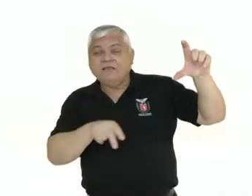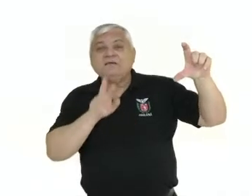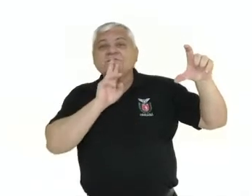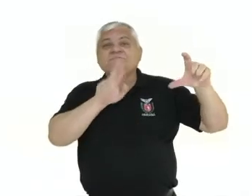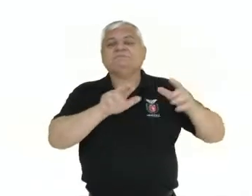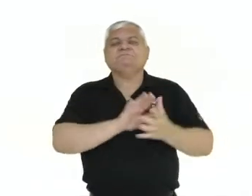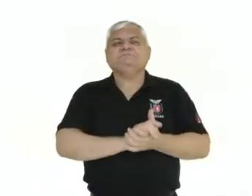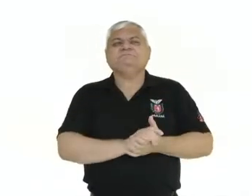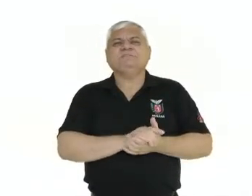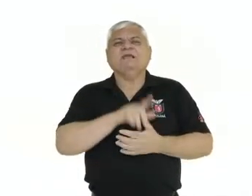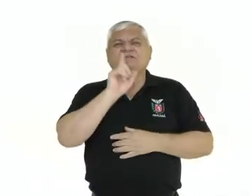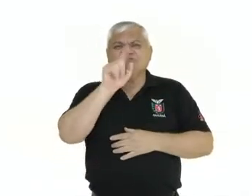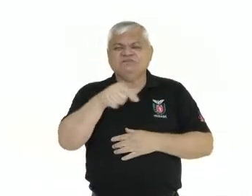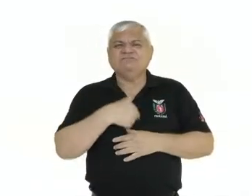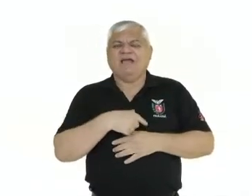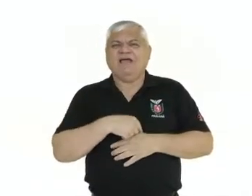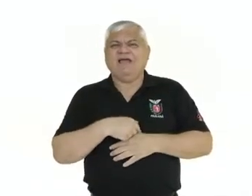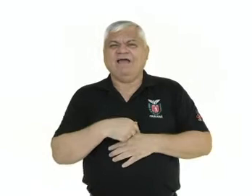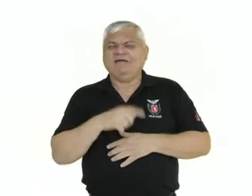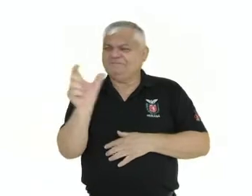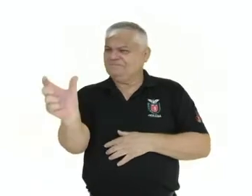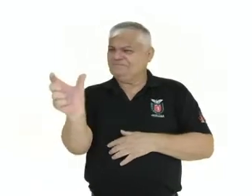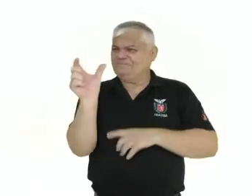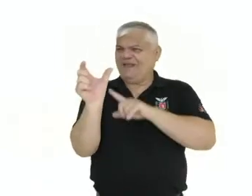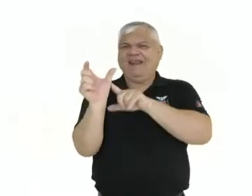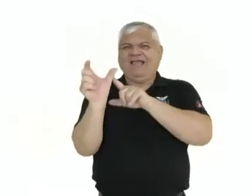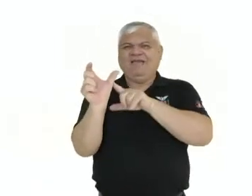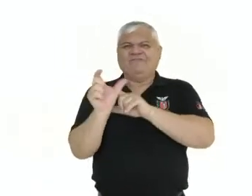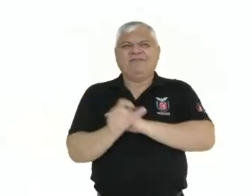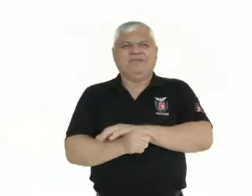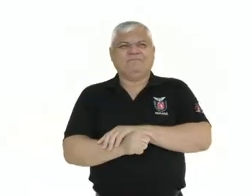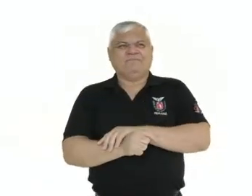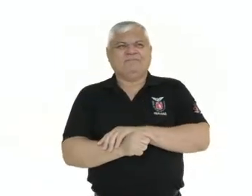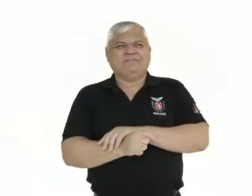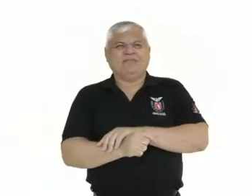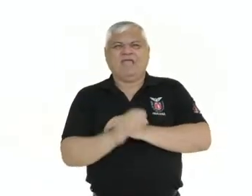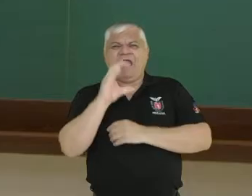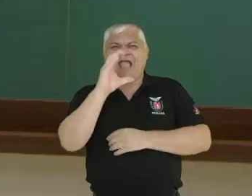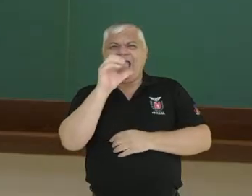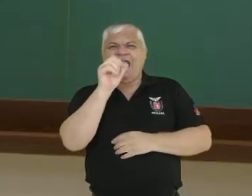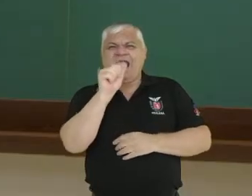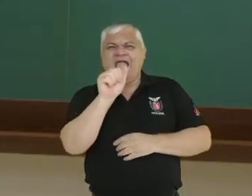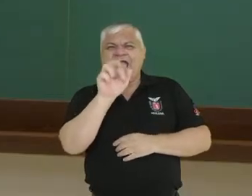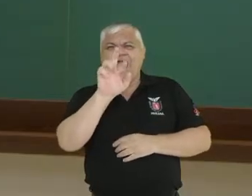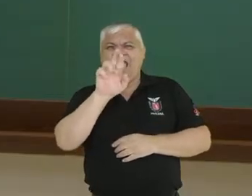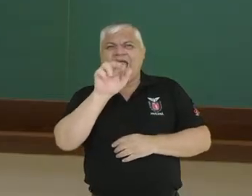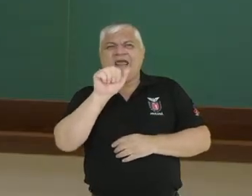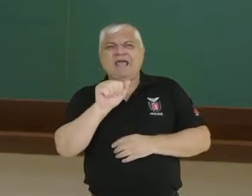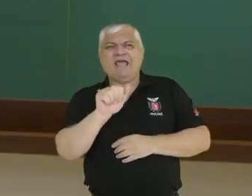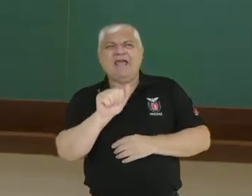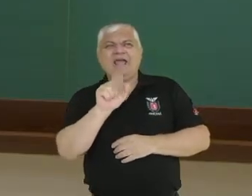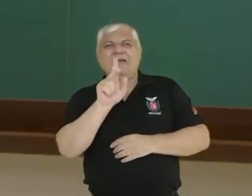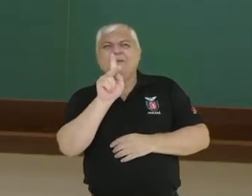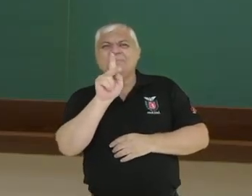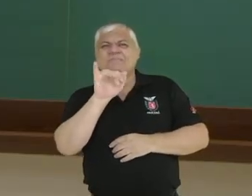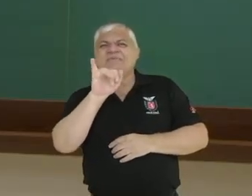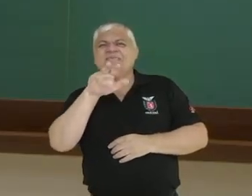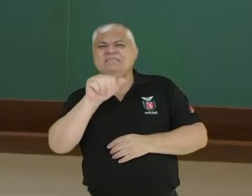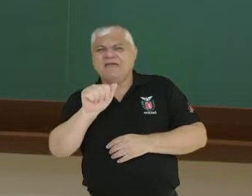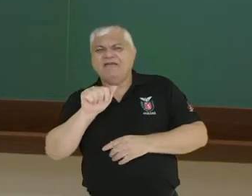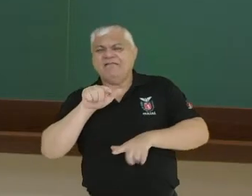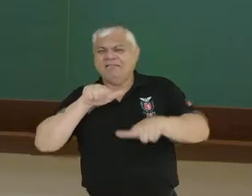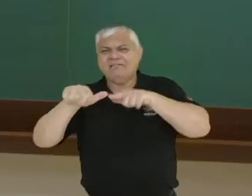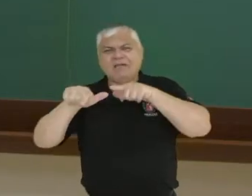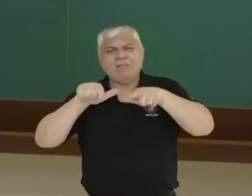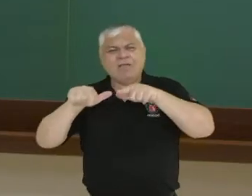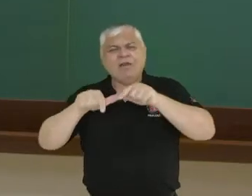já ouviu a expressão ofício de carapina? O que significa? Que